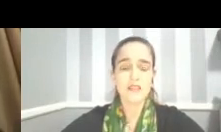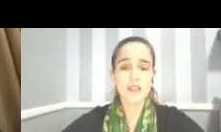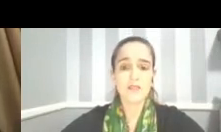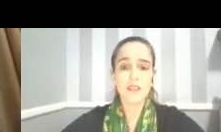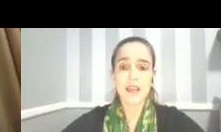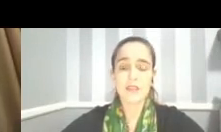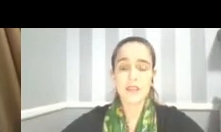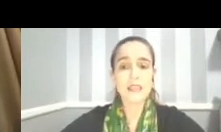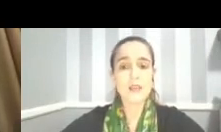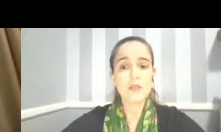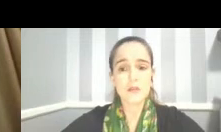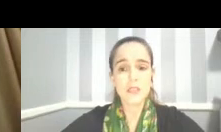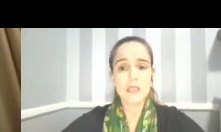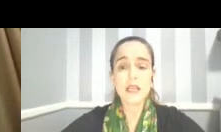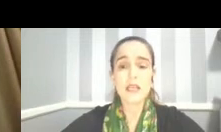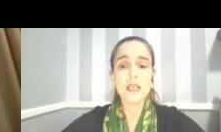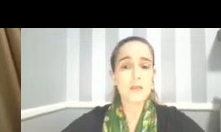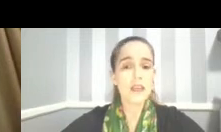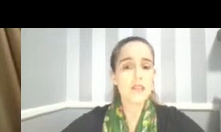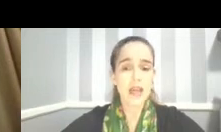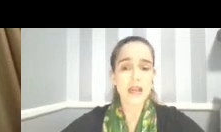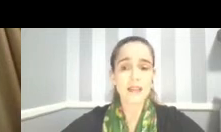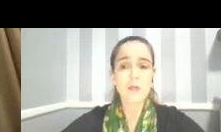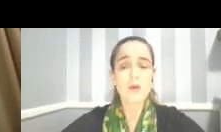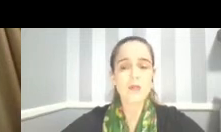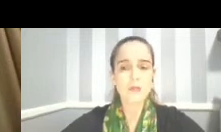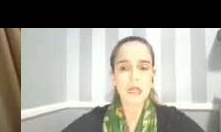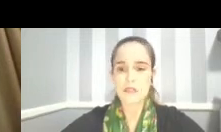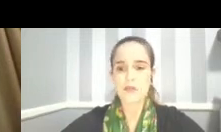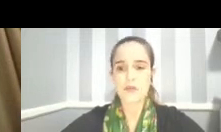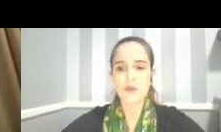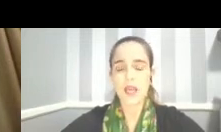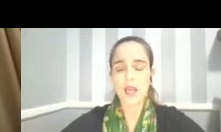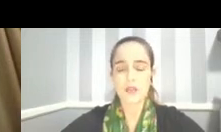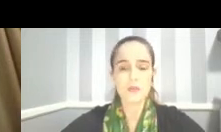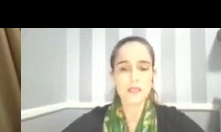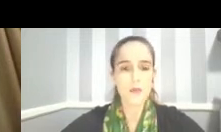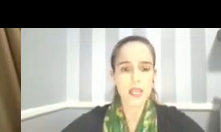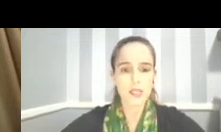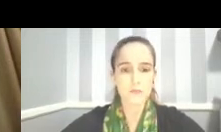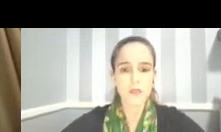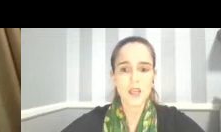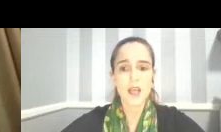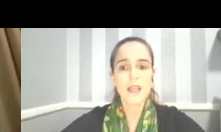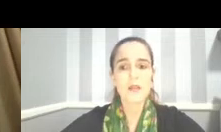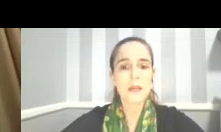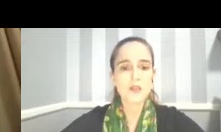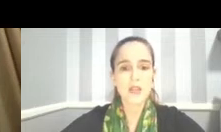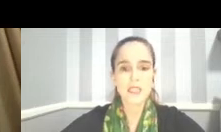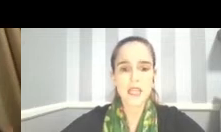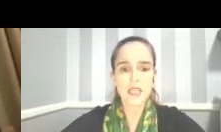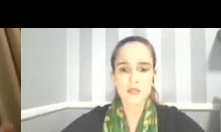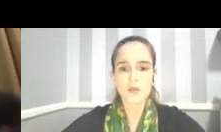quê? Evitar a deglutição de sangue e também evitar até uma broncoaspiração subsequente. Tem